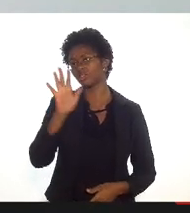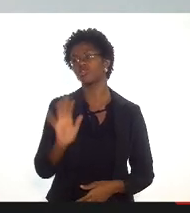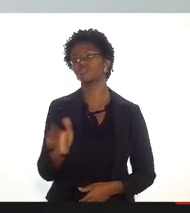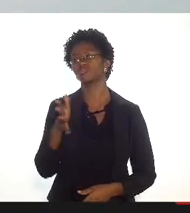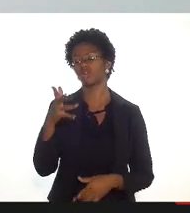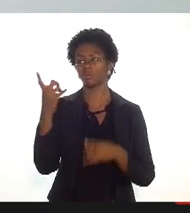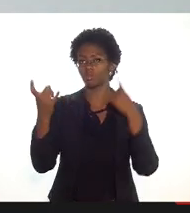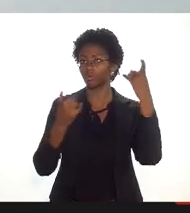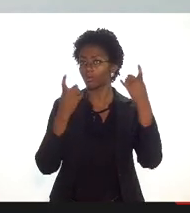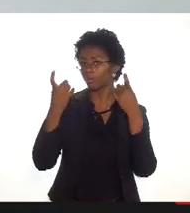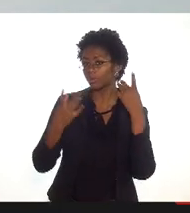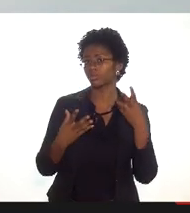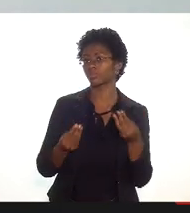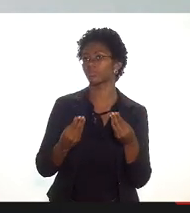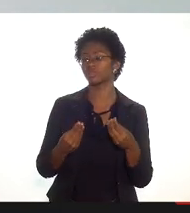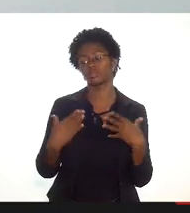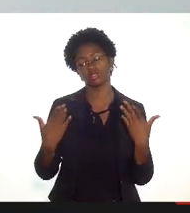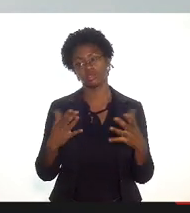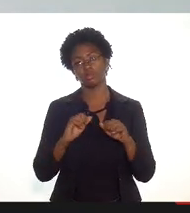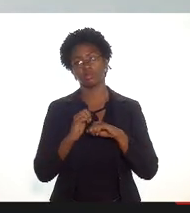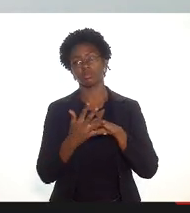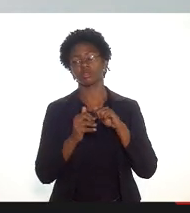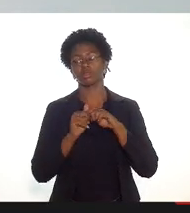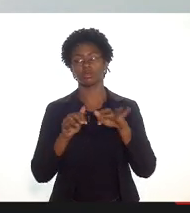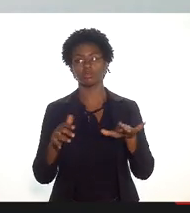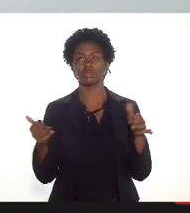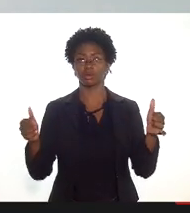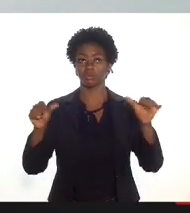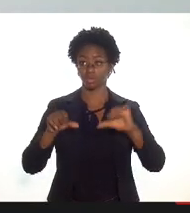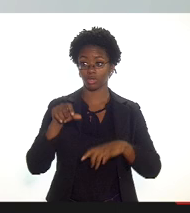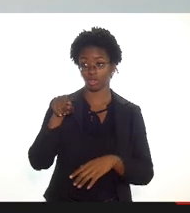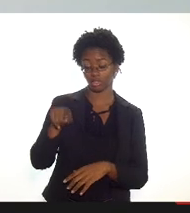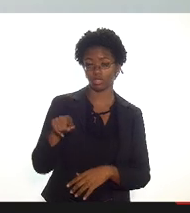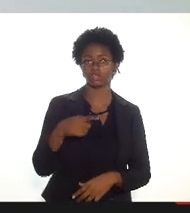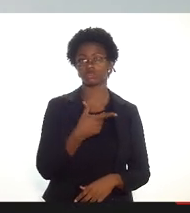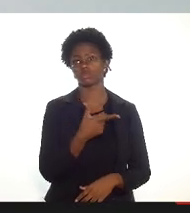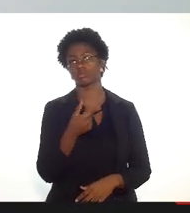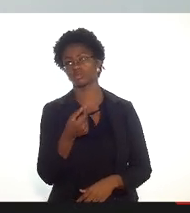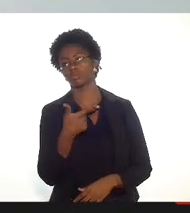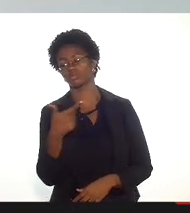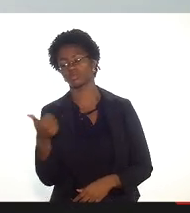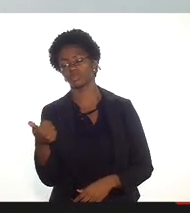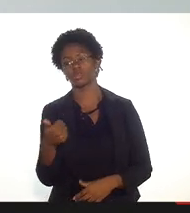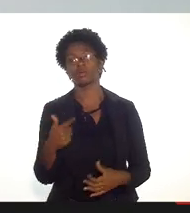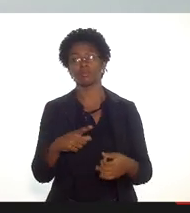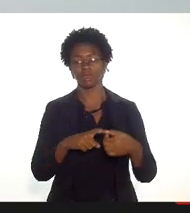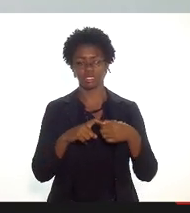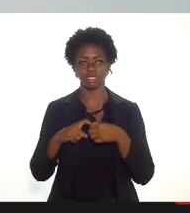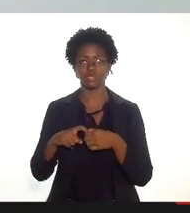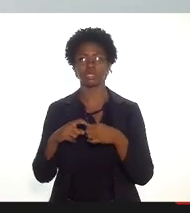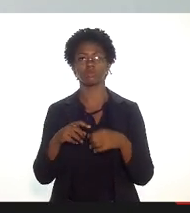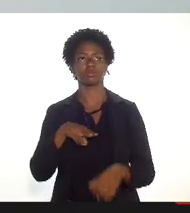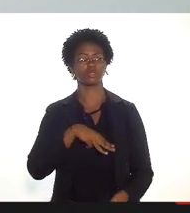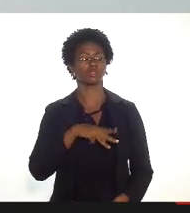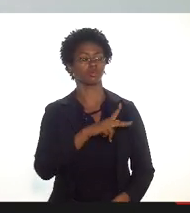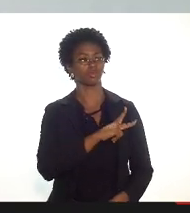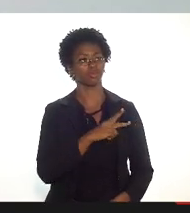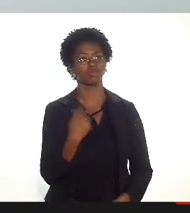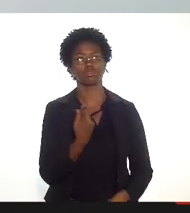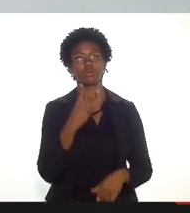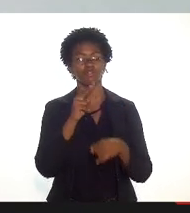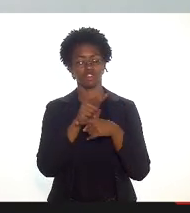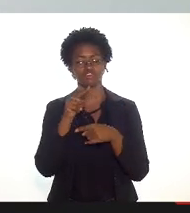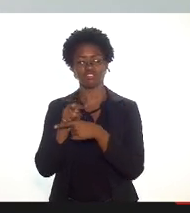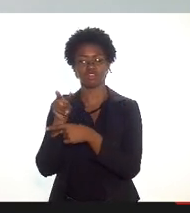preocupação. Com a pandemia, piora disso, em 2021, em parceria agora com o Ministério Público, nós fiscalizamos todos